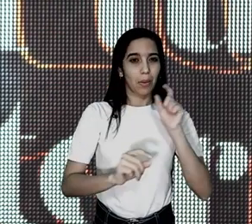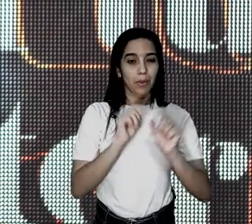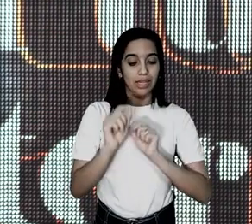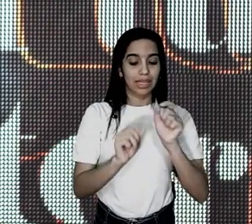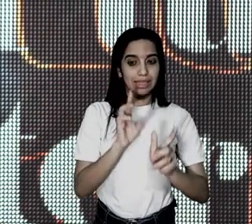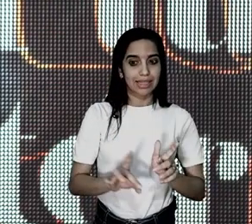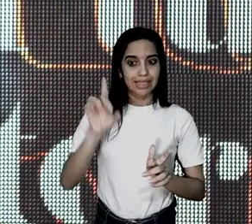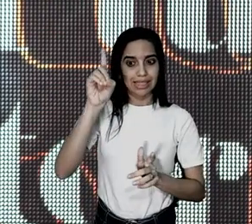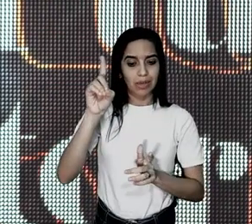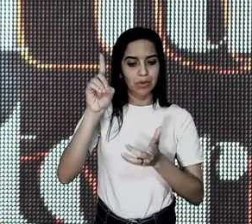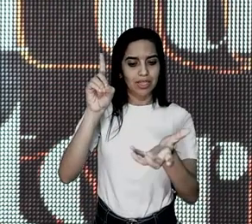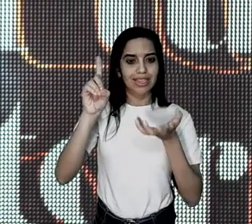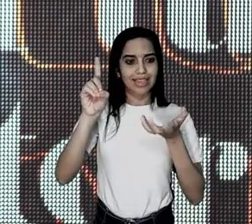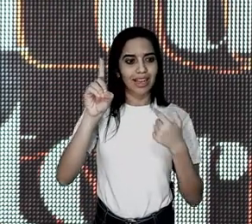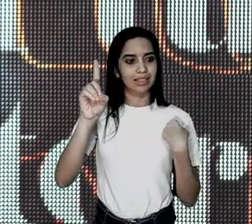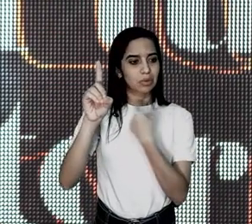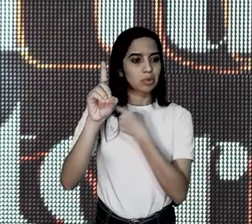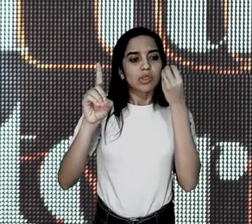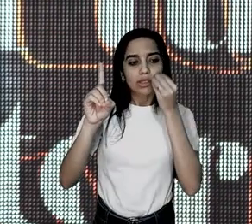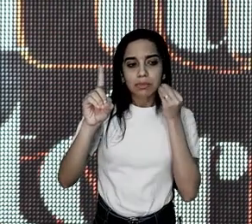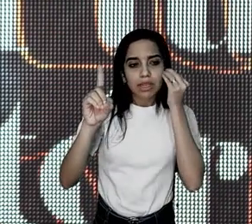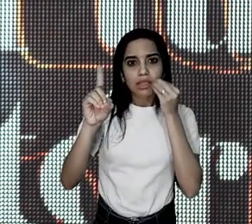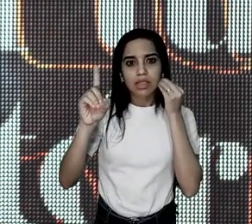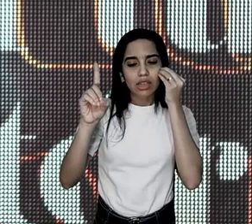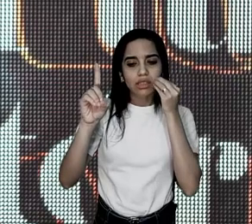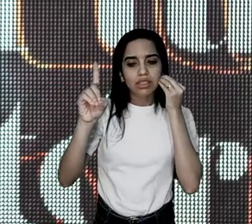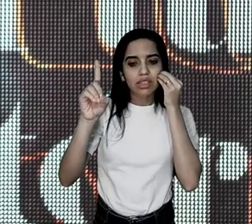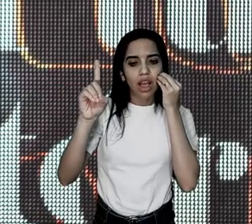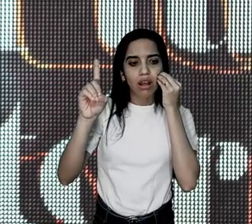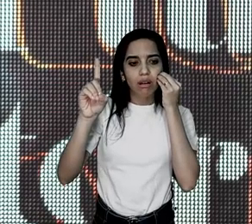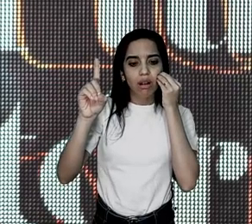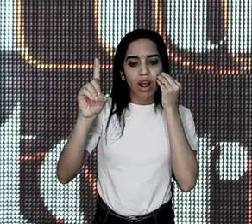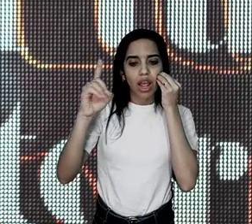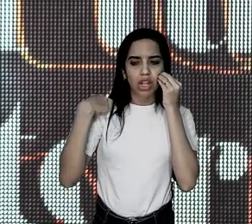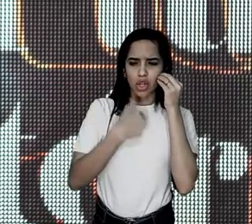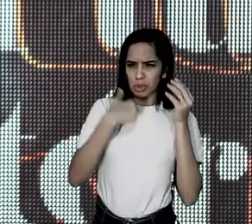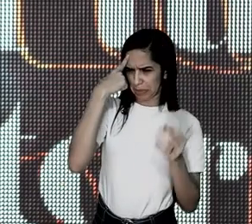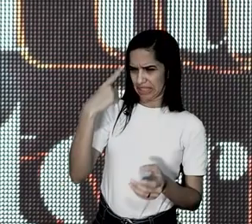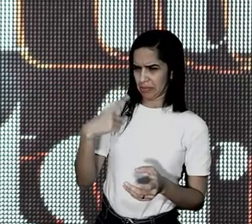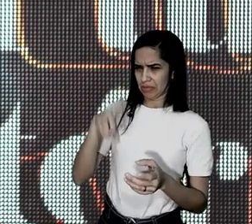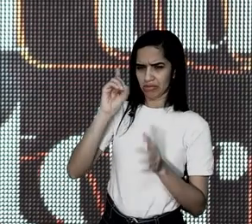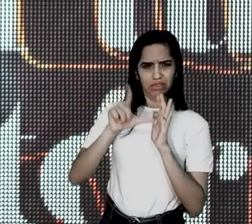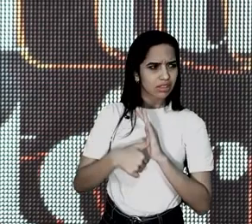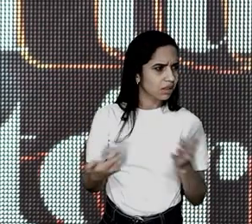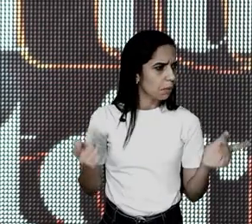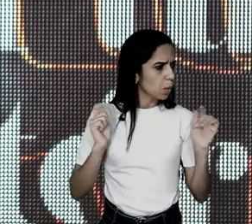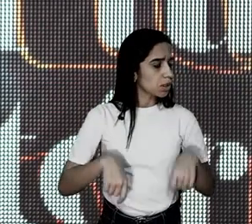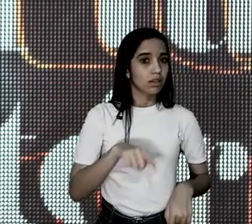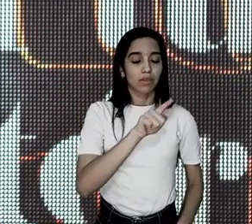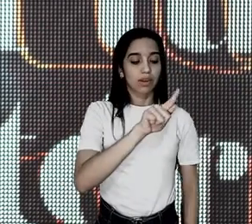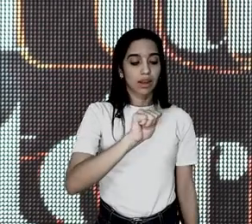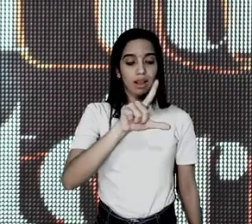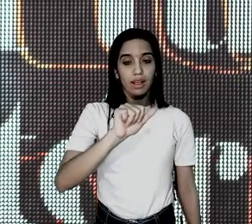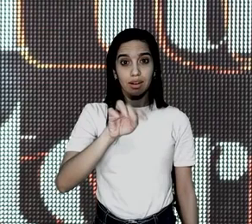que Deus nos faz passar e vivenciar quando nós achamos que Ele está atrasado. Gálatas 6:9, a palavra